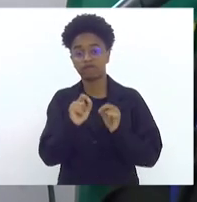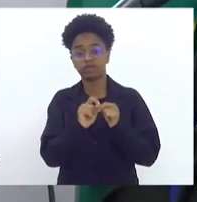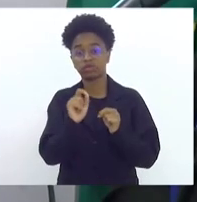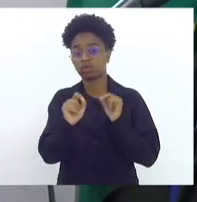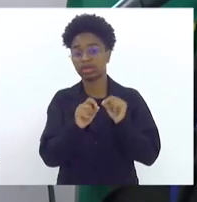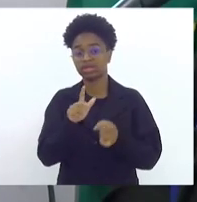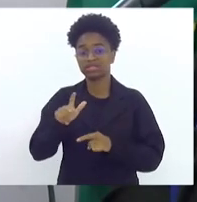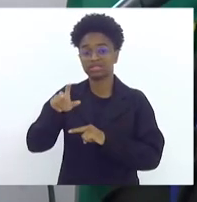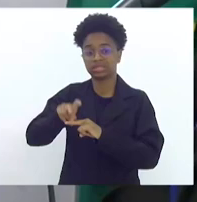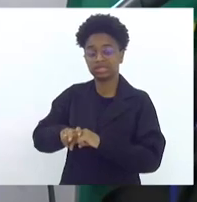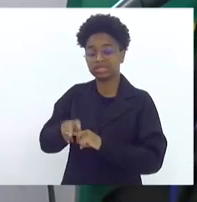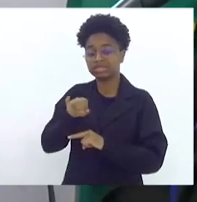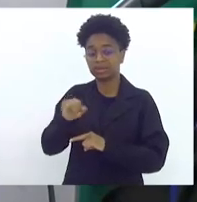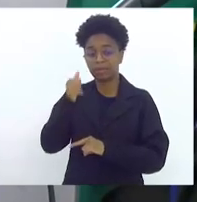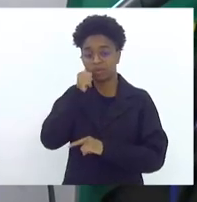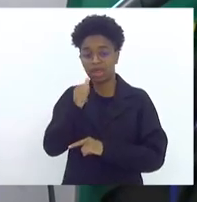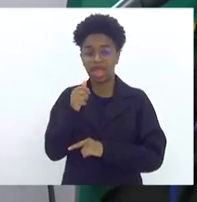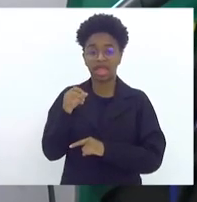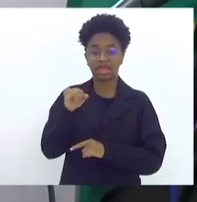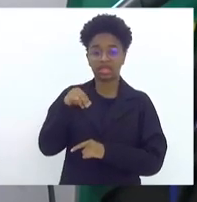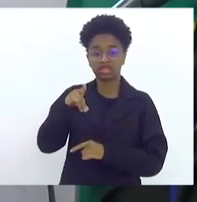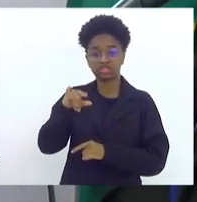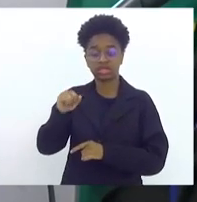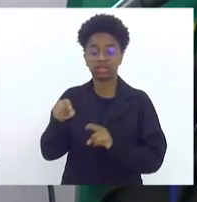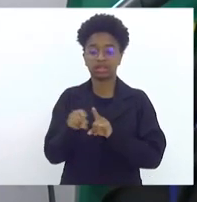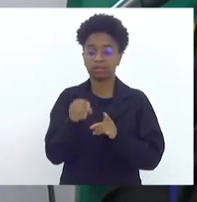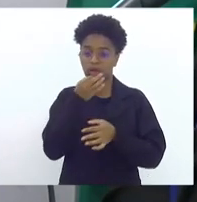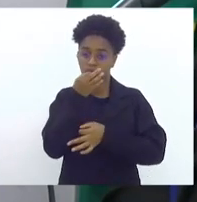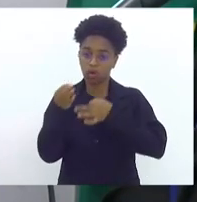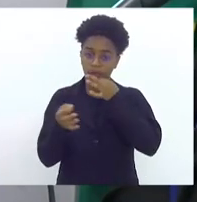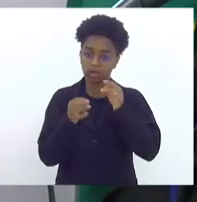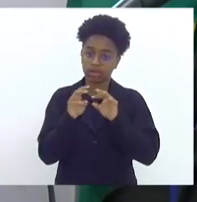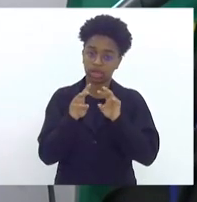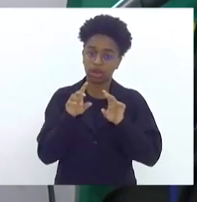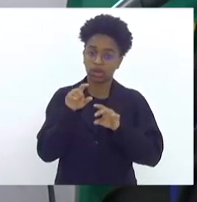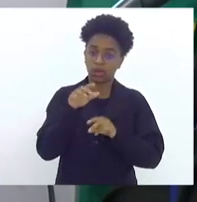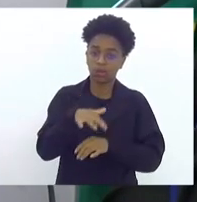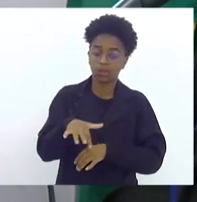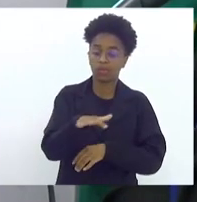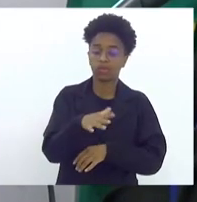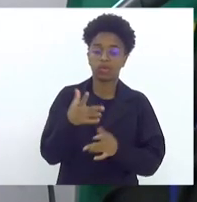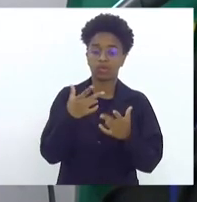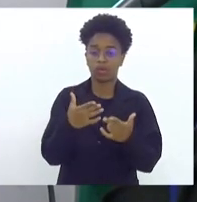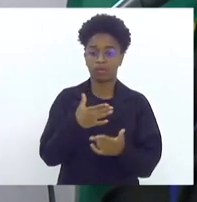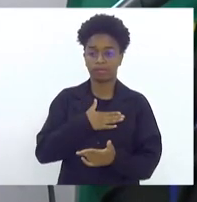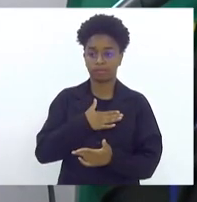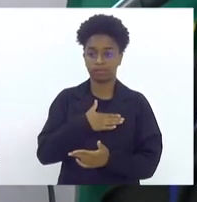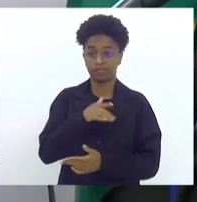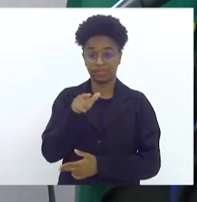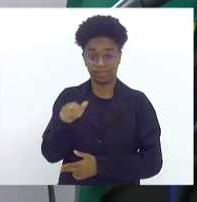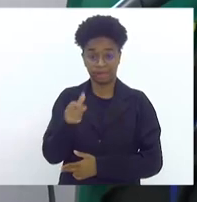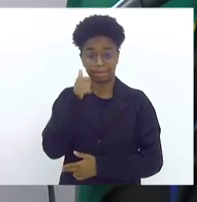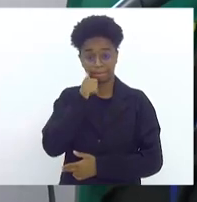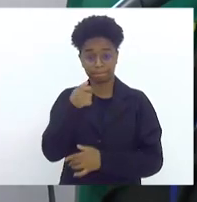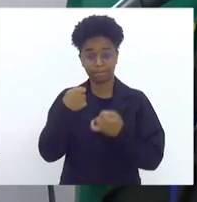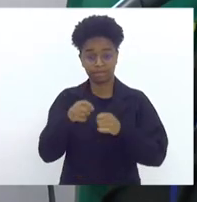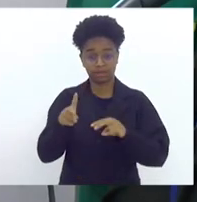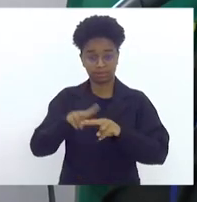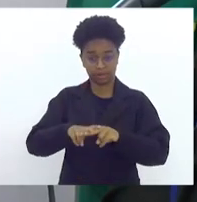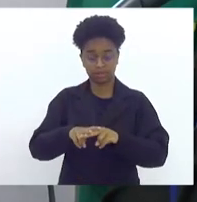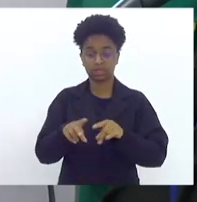sentada numa cadeira sendo mulher sendo índio e fazendo um comentário com esse numa audiência como esse para mim com mulher ela deveria ser presa